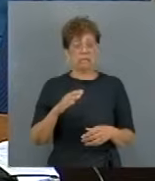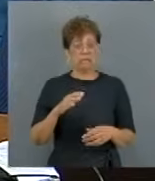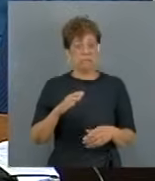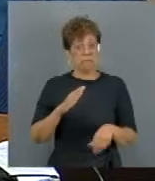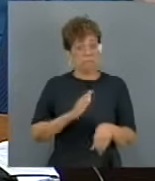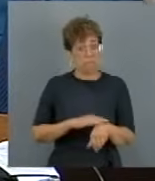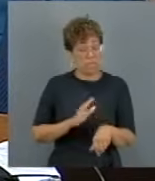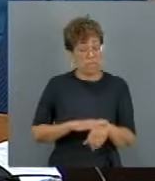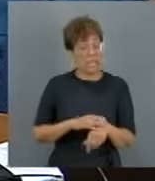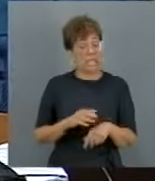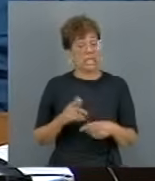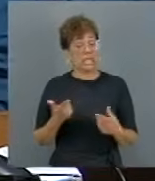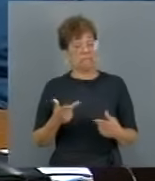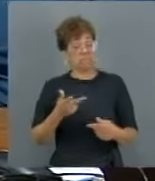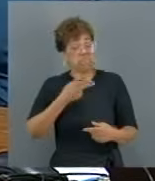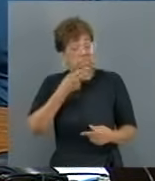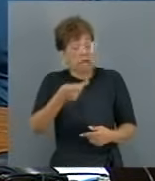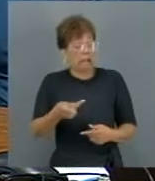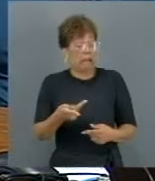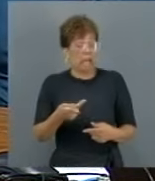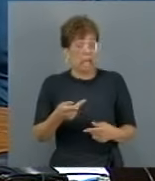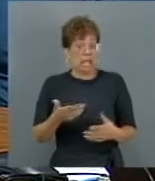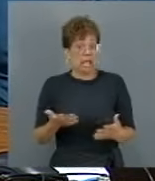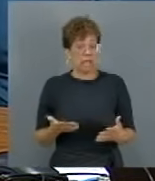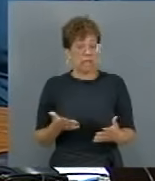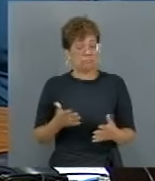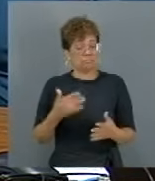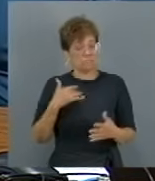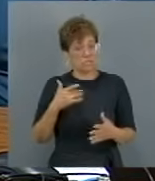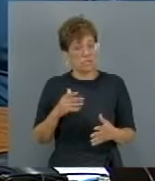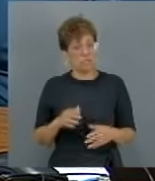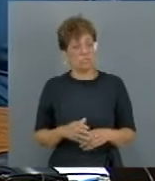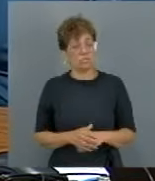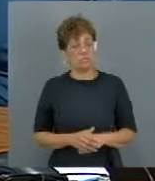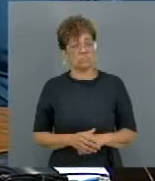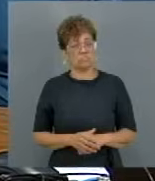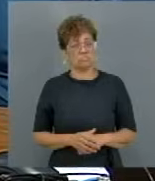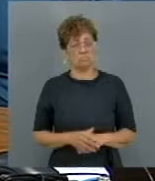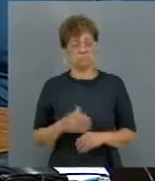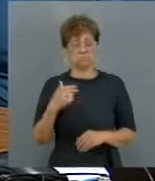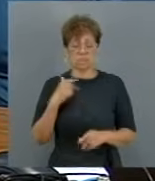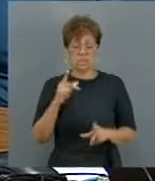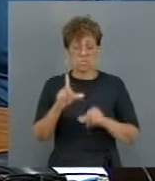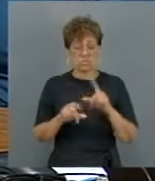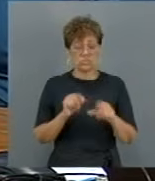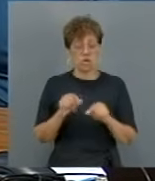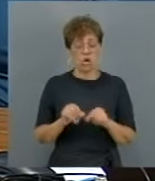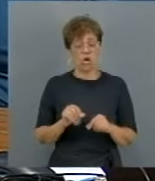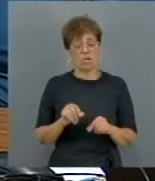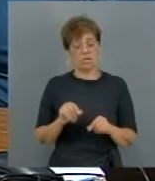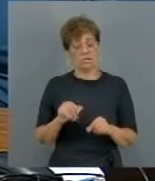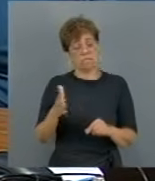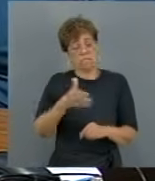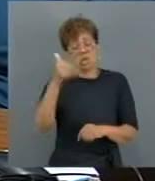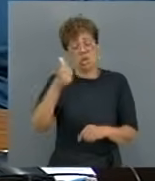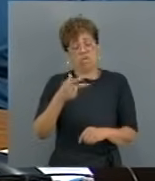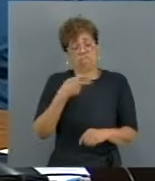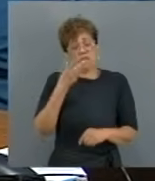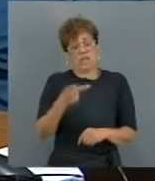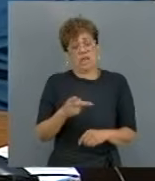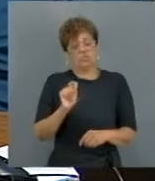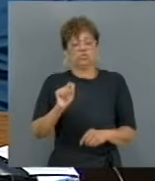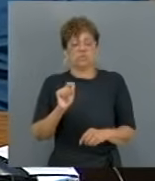a contundência, eu prefiro do que quando as pessoas se calam ou são embudecidas.